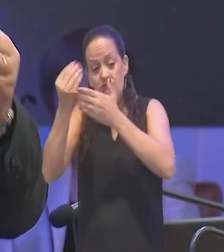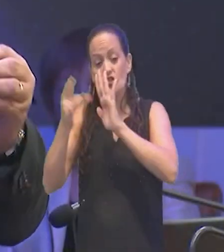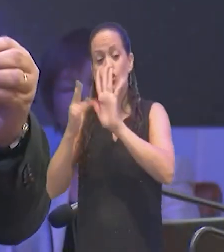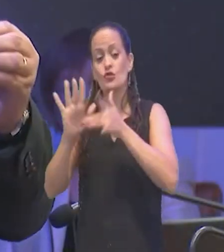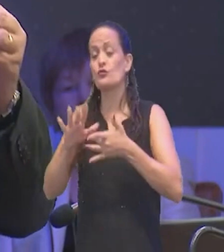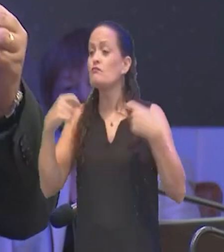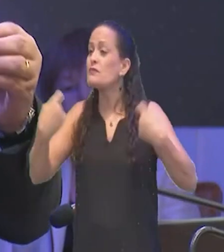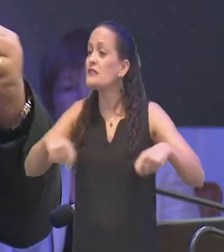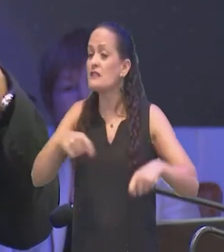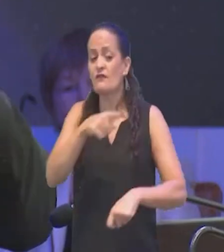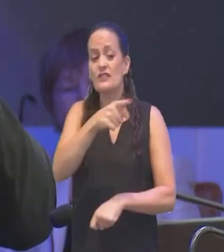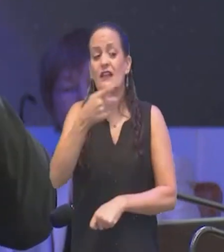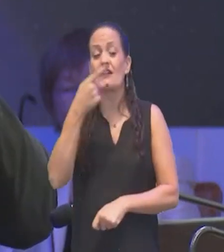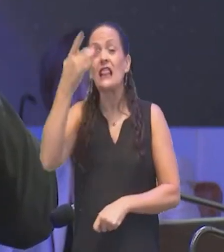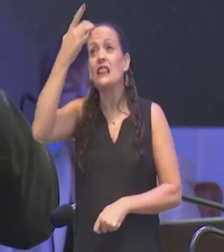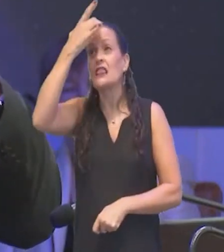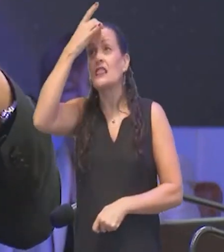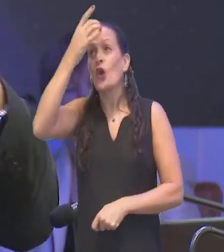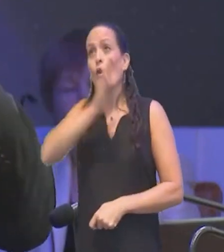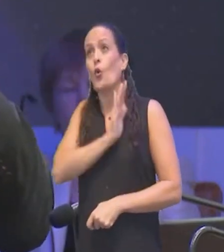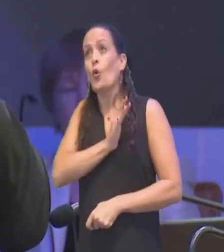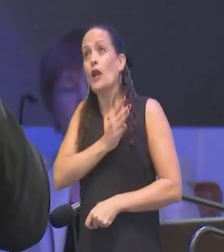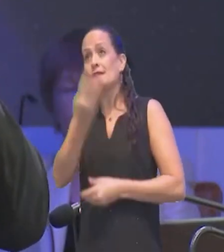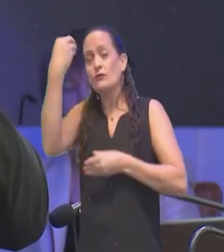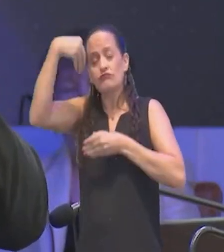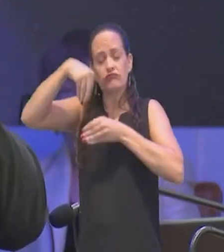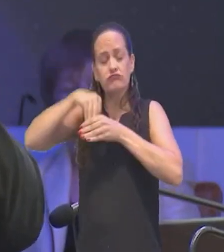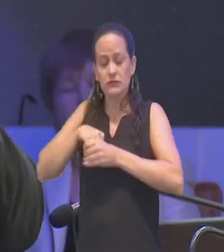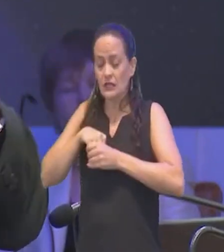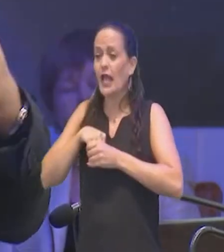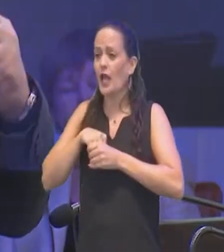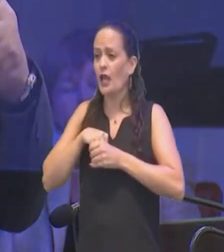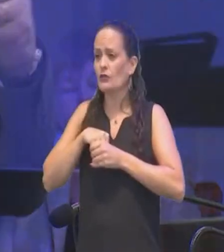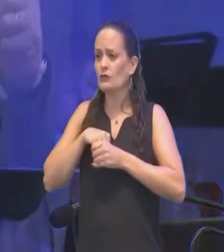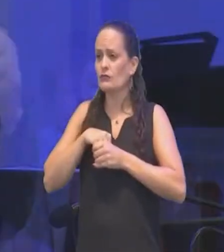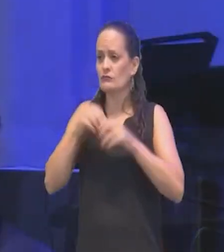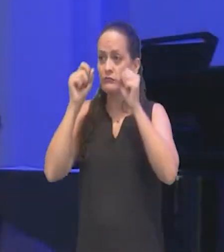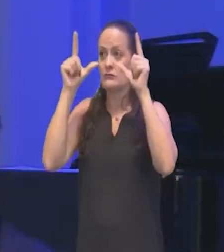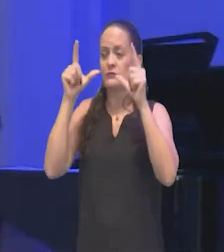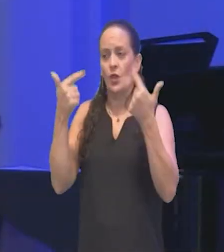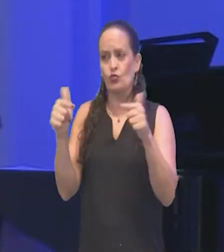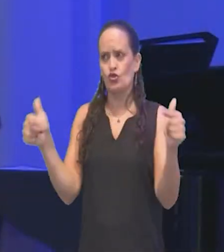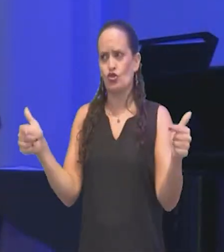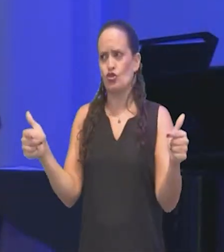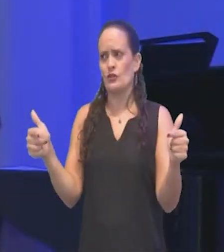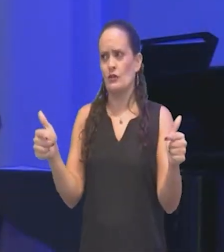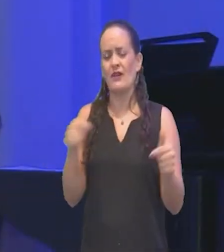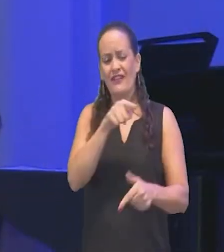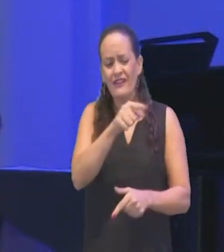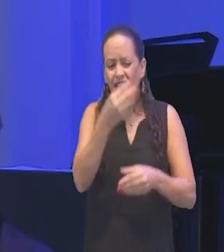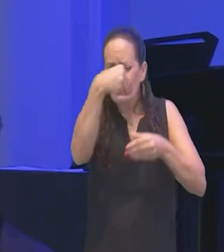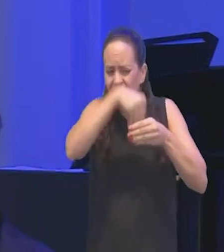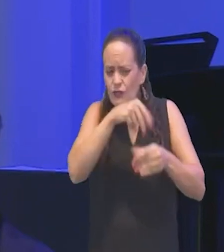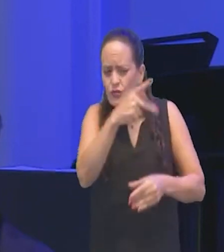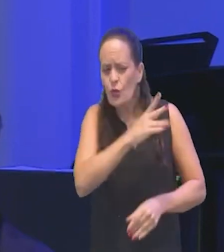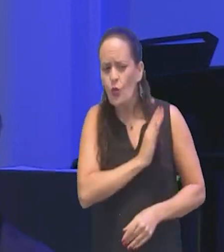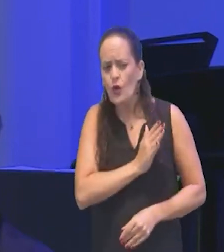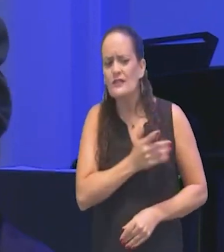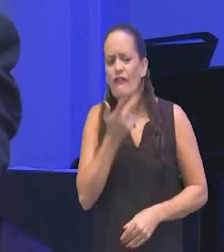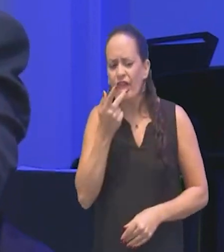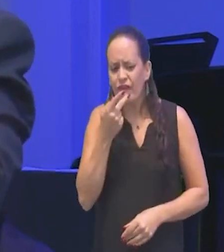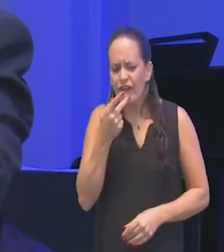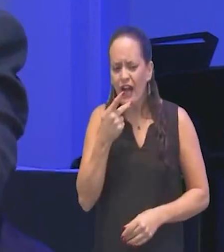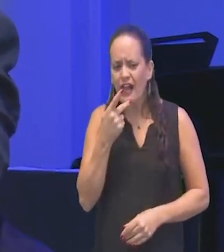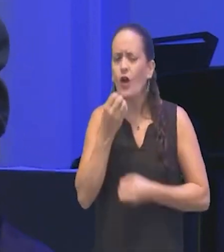ele deveria repetir no íntimo do seu coração, lá no seu interior, aquela oração de confissão. Eu fiz a oração de